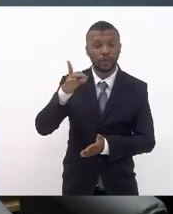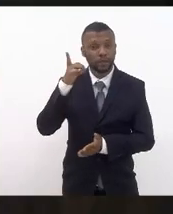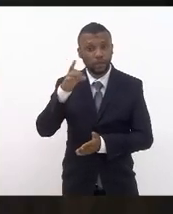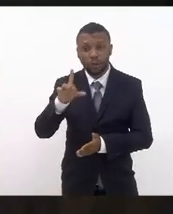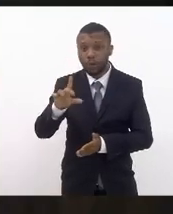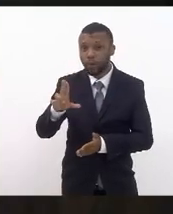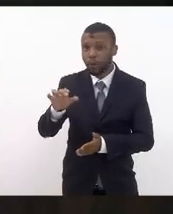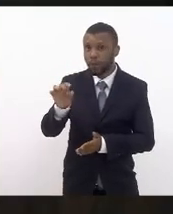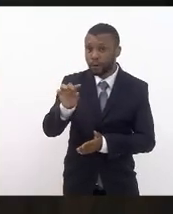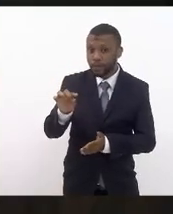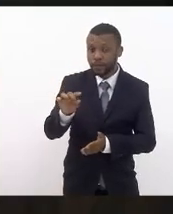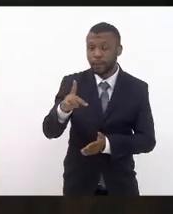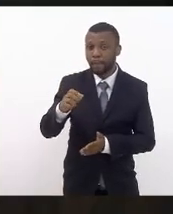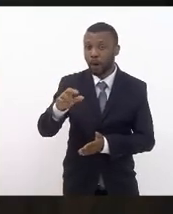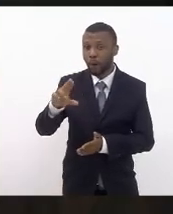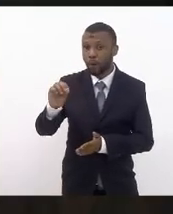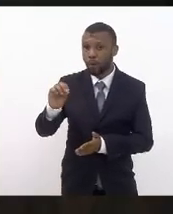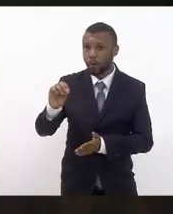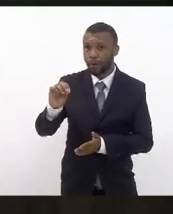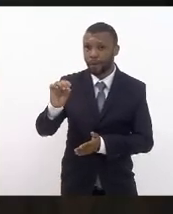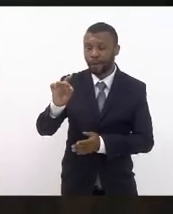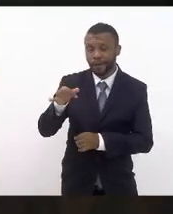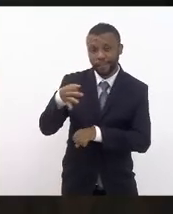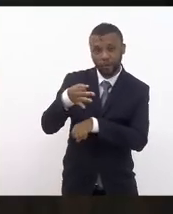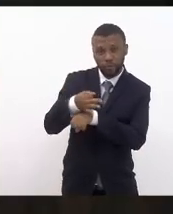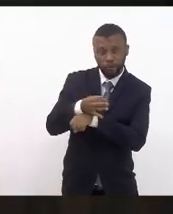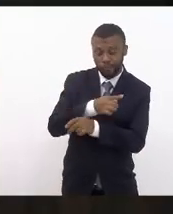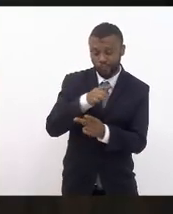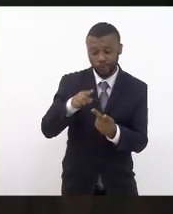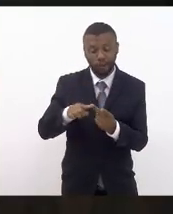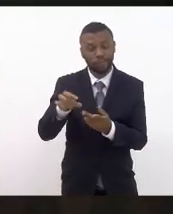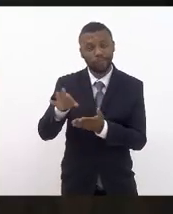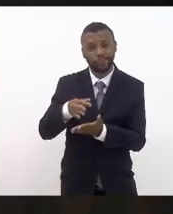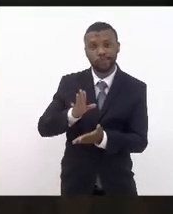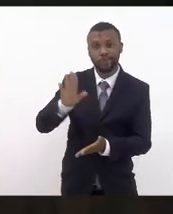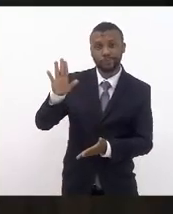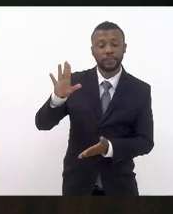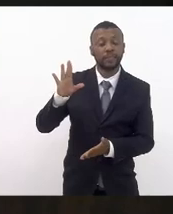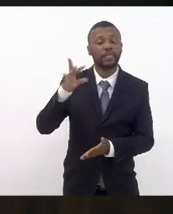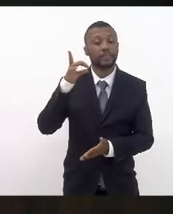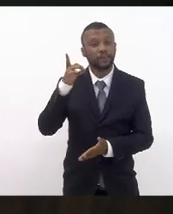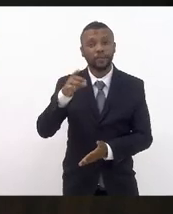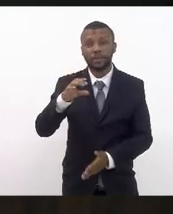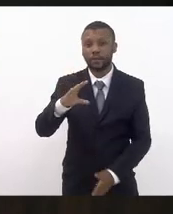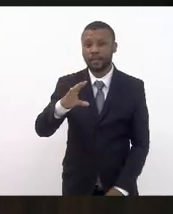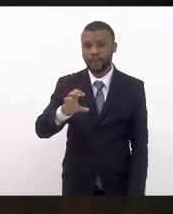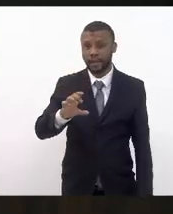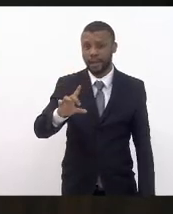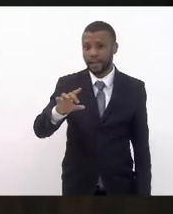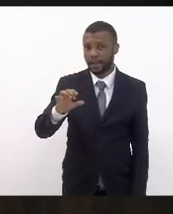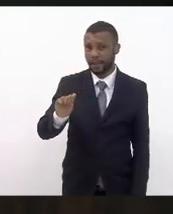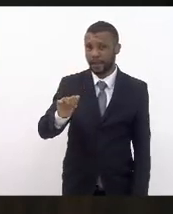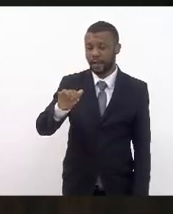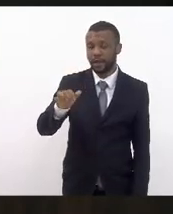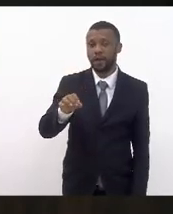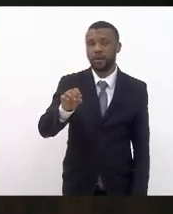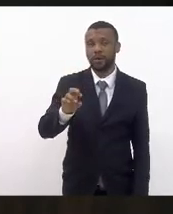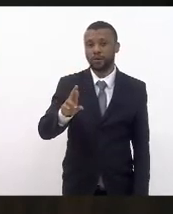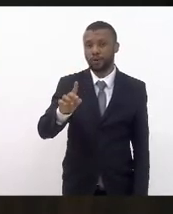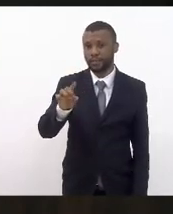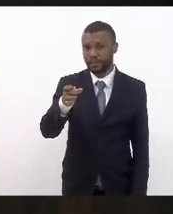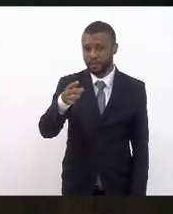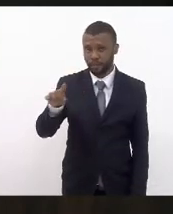Não se encontrando presente, próximo orador inscrito é a nobre deputada Célia Jordão. Vossa Excelência dispõe de 10 minutos no